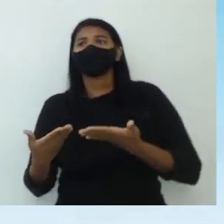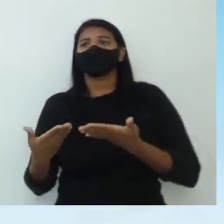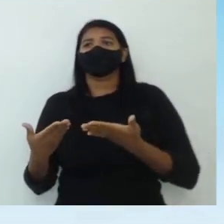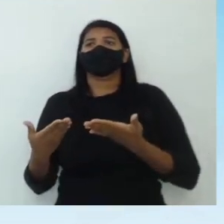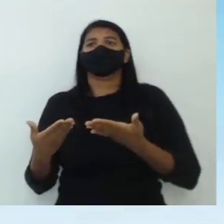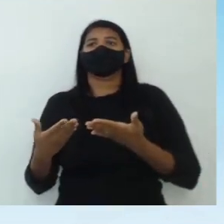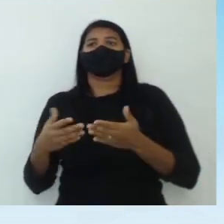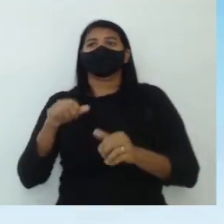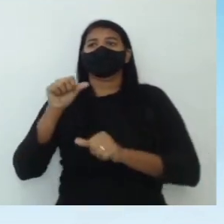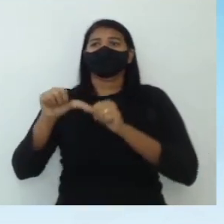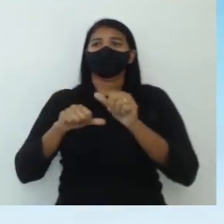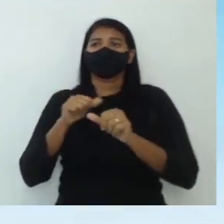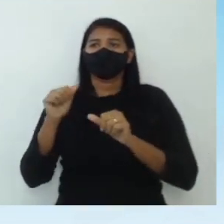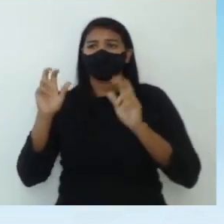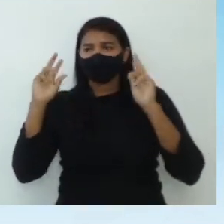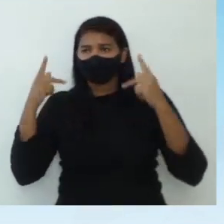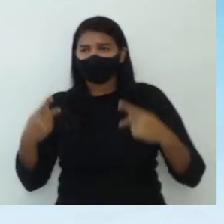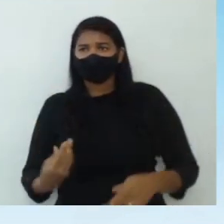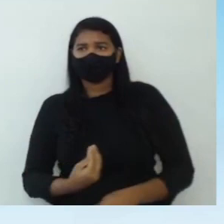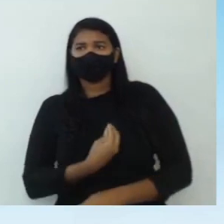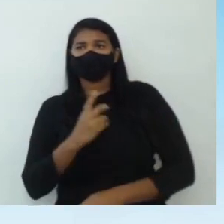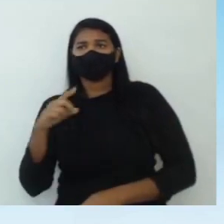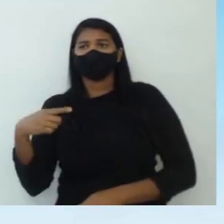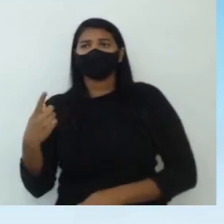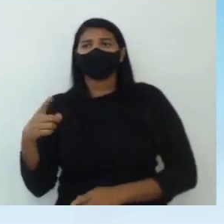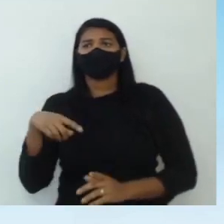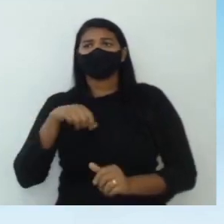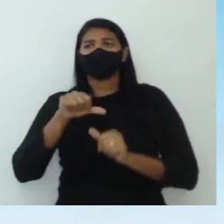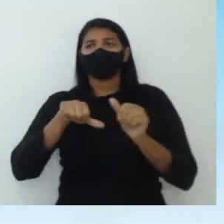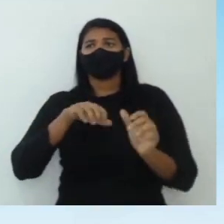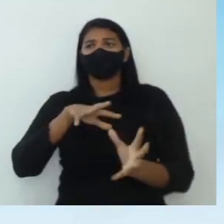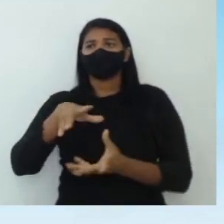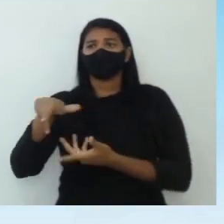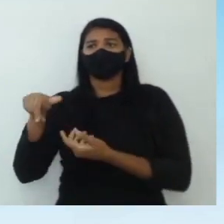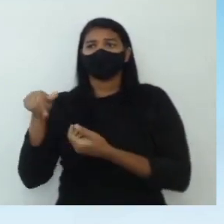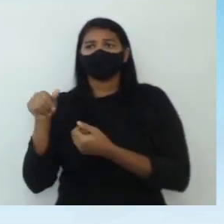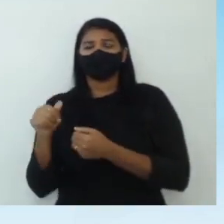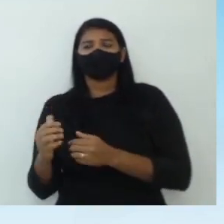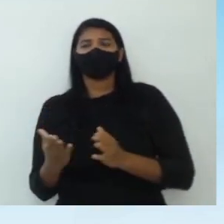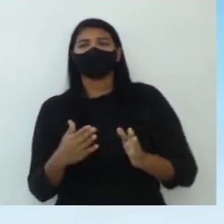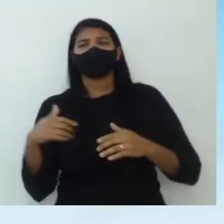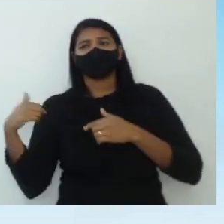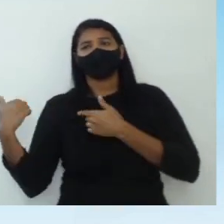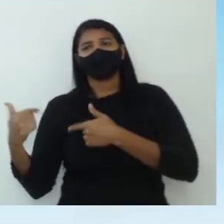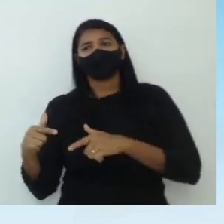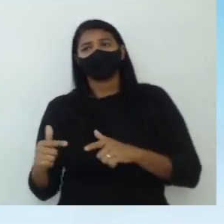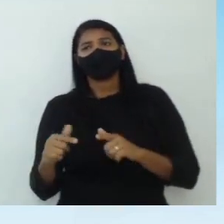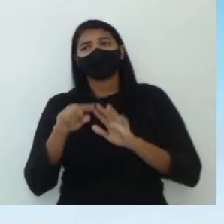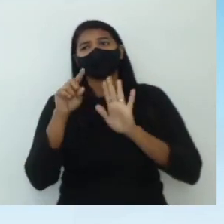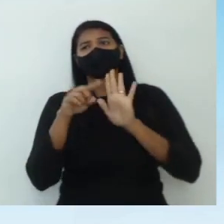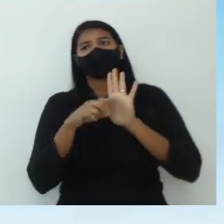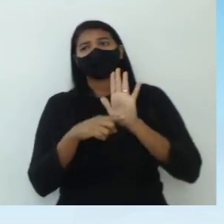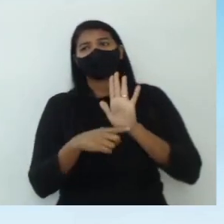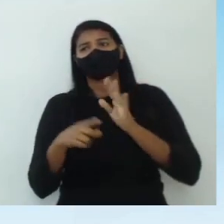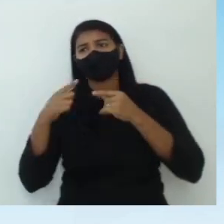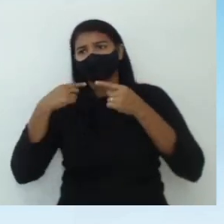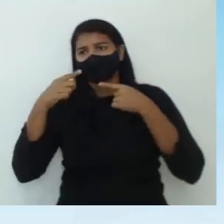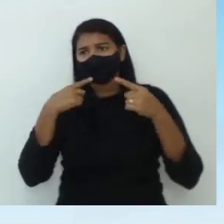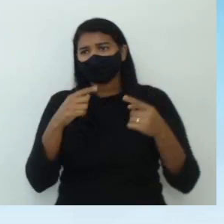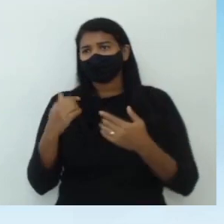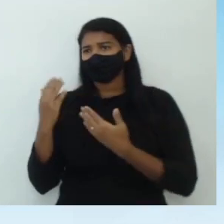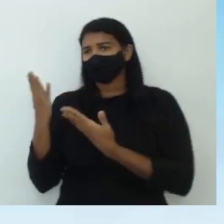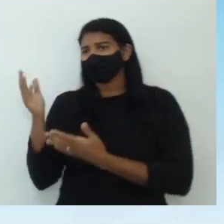depois mudar o mundo, né, não, professor? E o nosso trabalho, justamente com esse tipo de discussão,